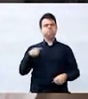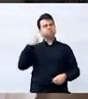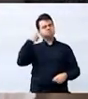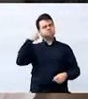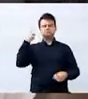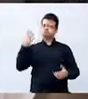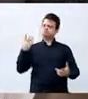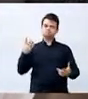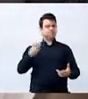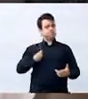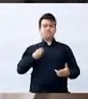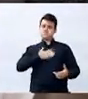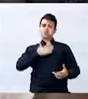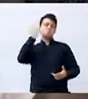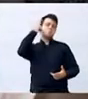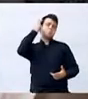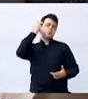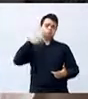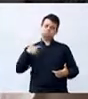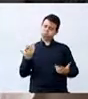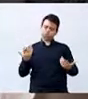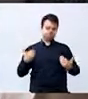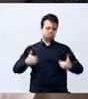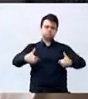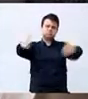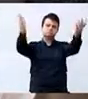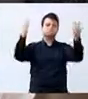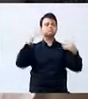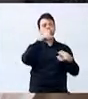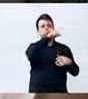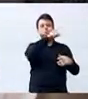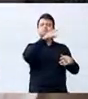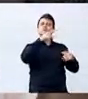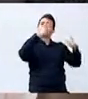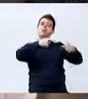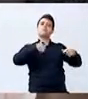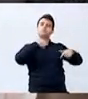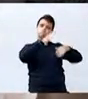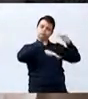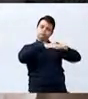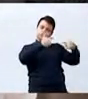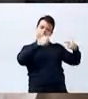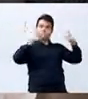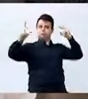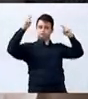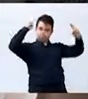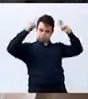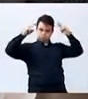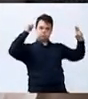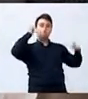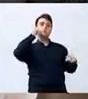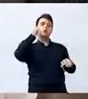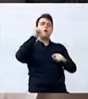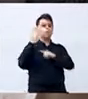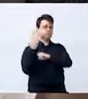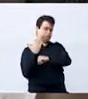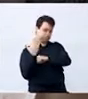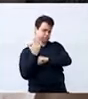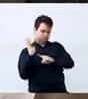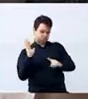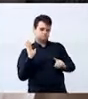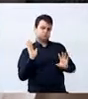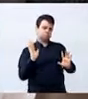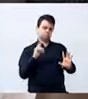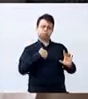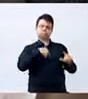sigo em frente, a minha vida é normal. Eu tenho lá meu salão, né? Eu tenho meu auxiliar que me ajuda.